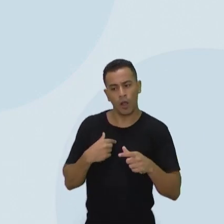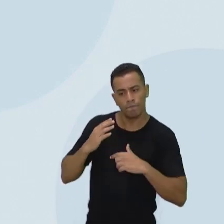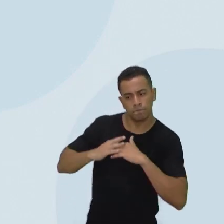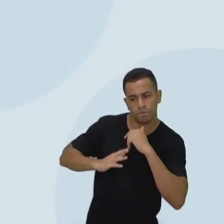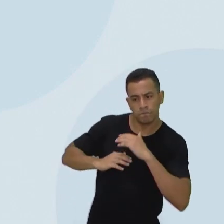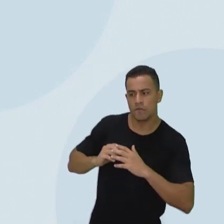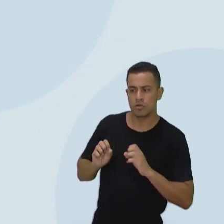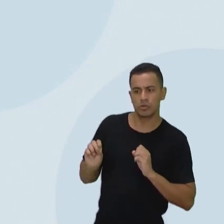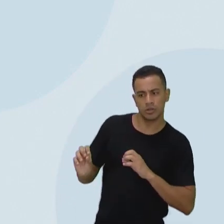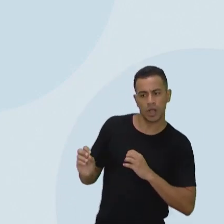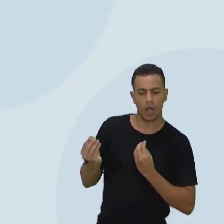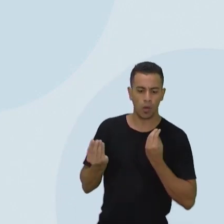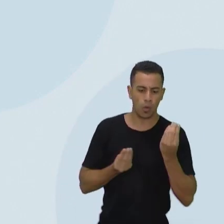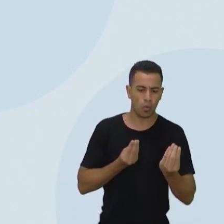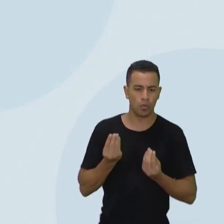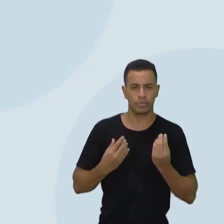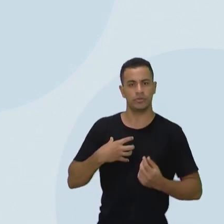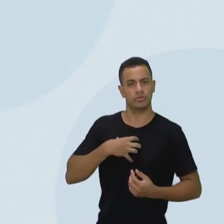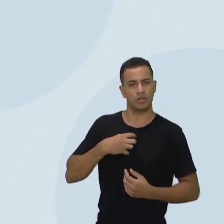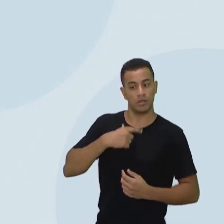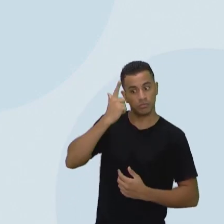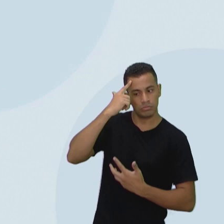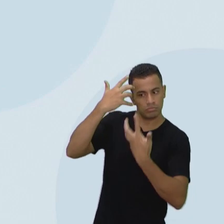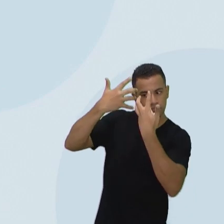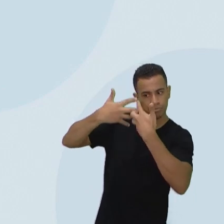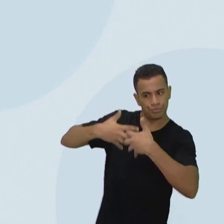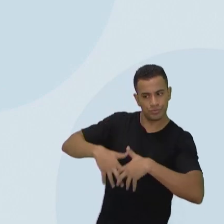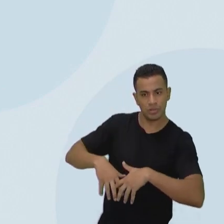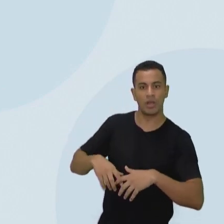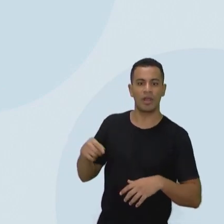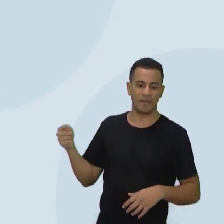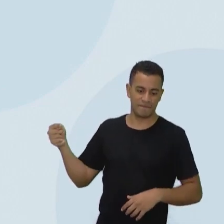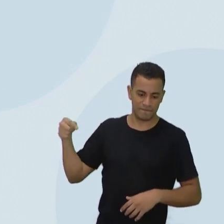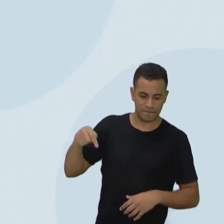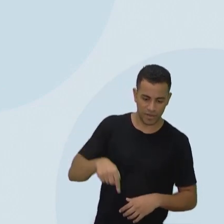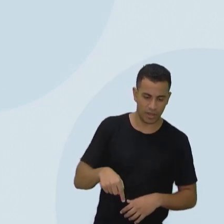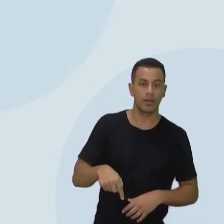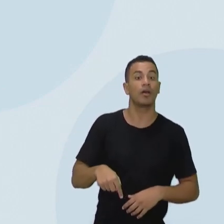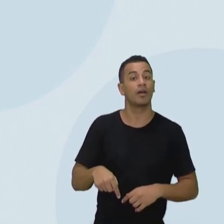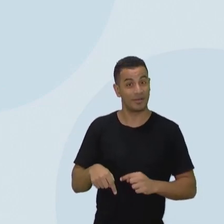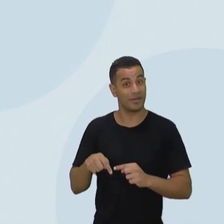esse conhecimento ao fazer com que o estudante rode por esses espaços?